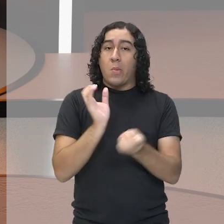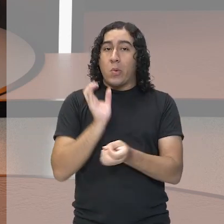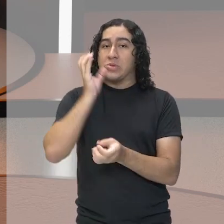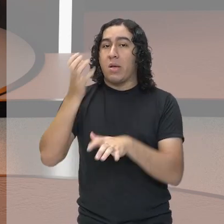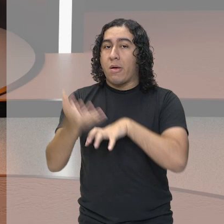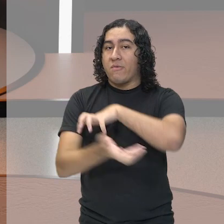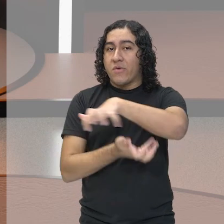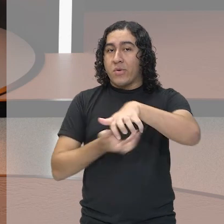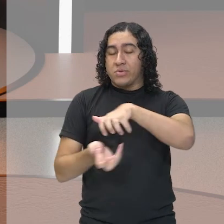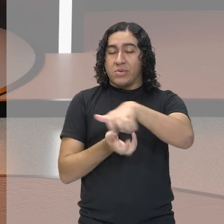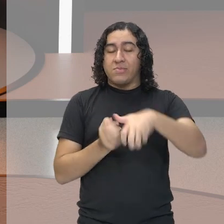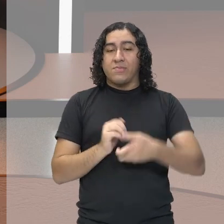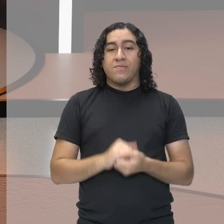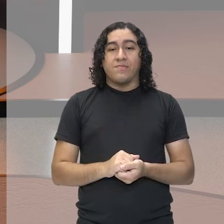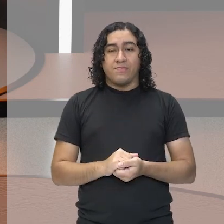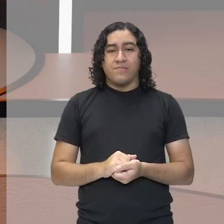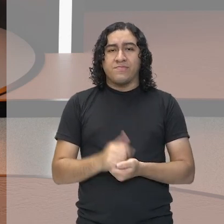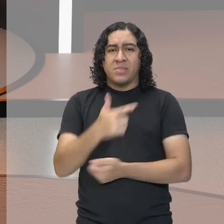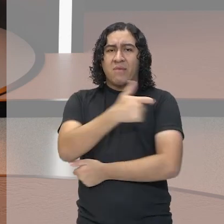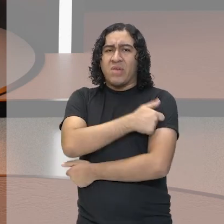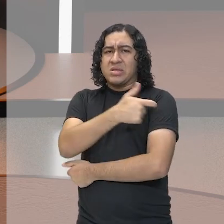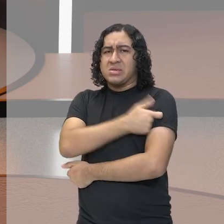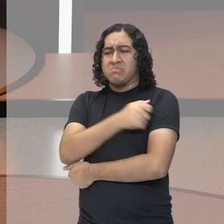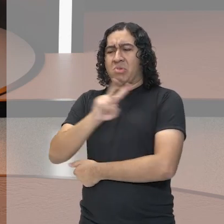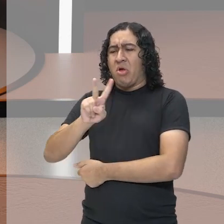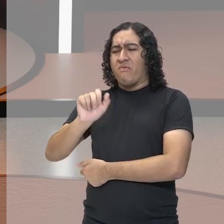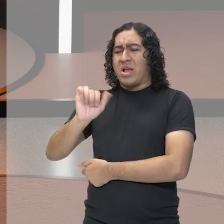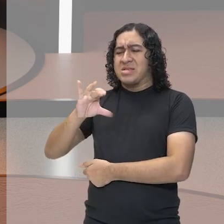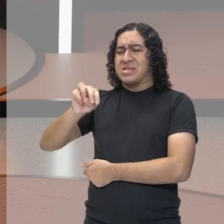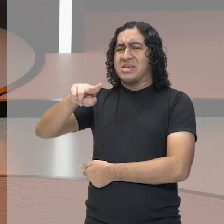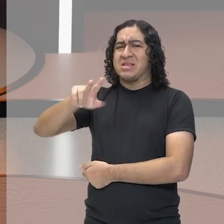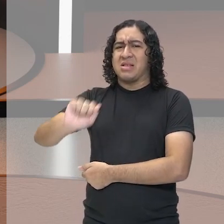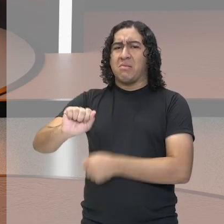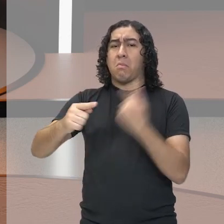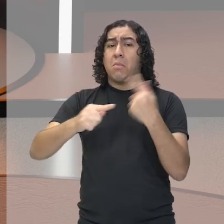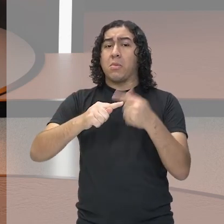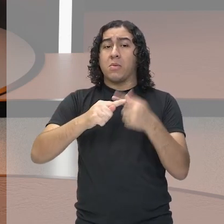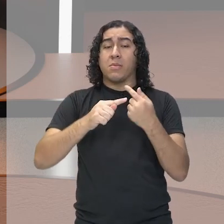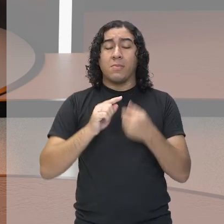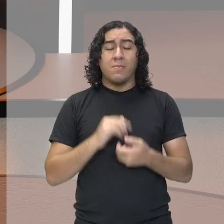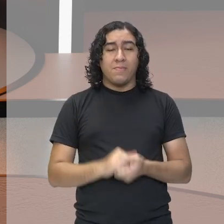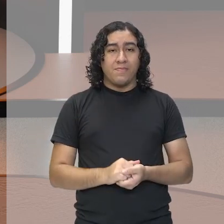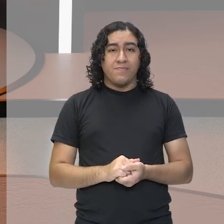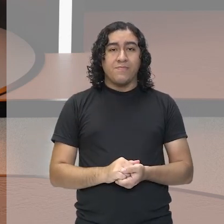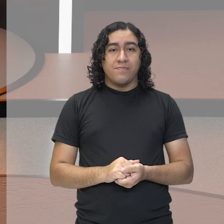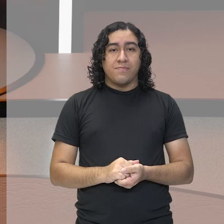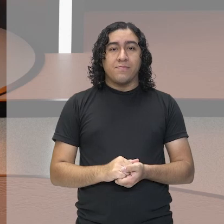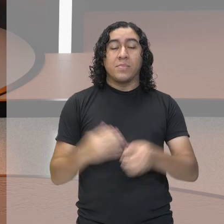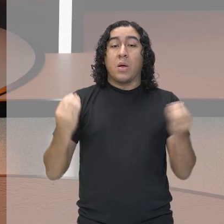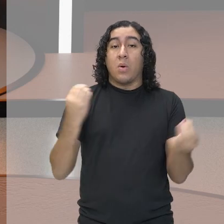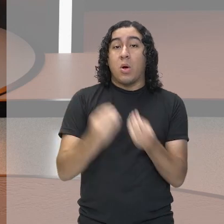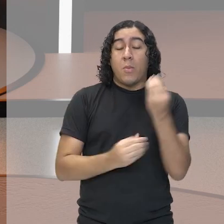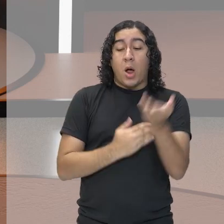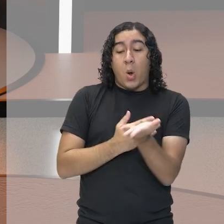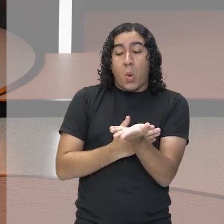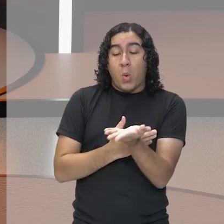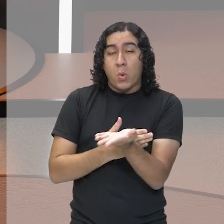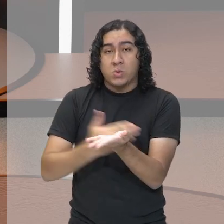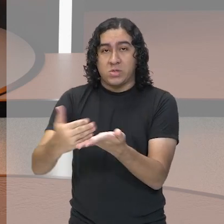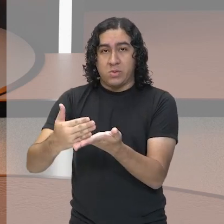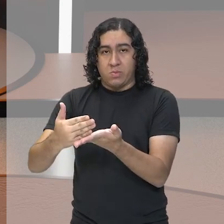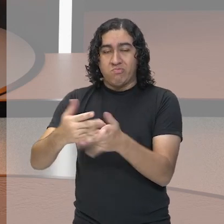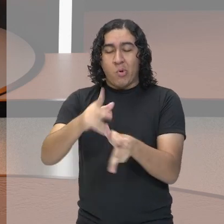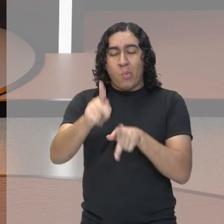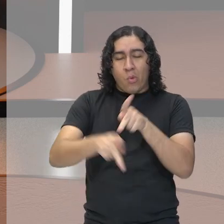professor? Revolta da vacina, né? Por que isso? Vamos ver então. O estopim da rebelião popular foi